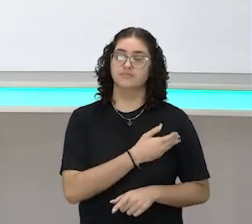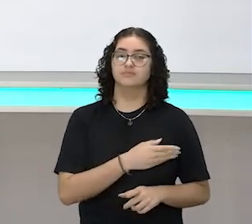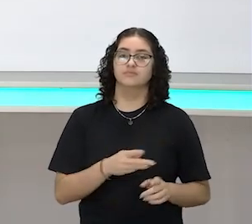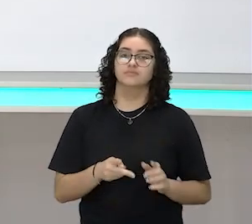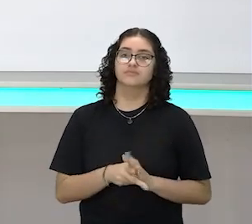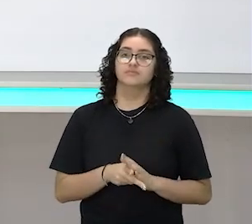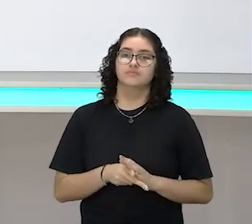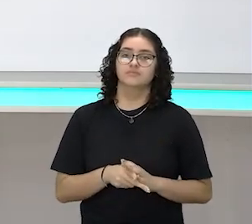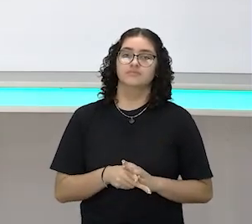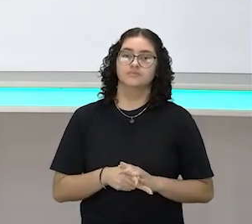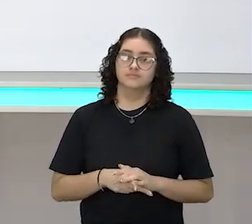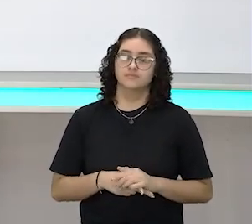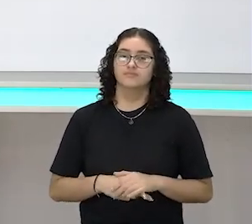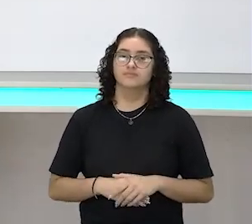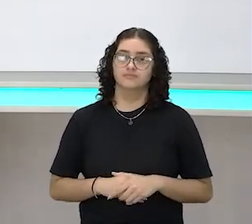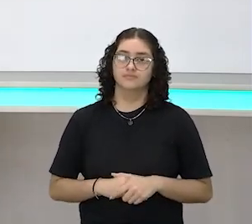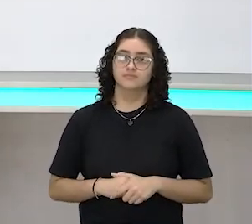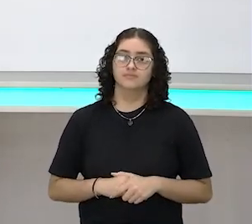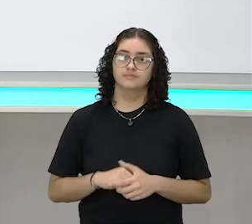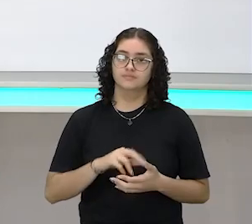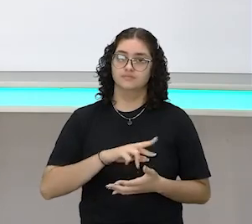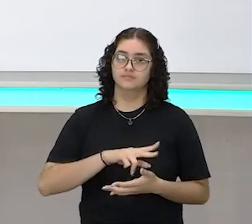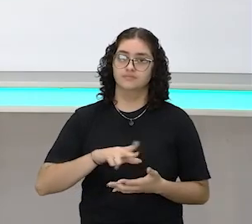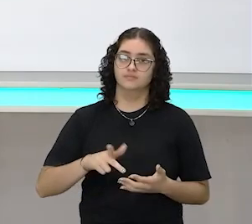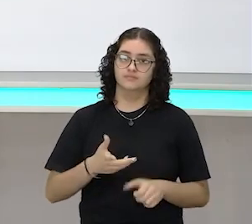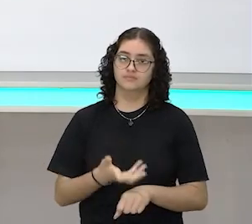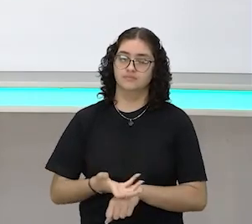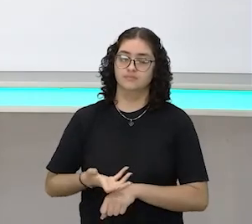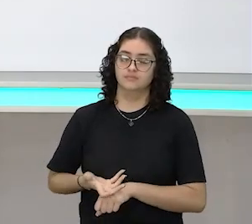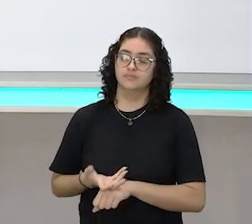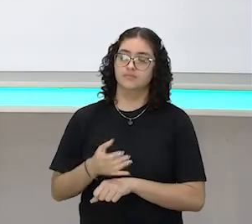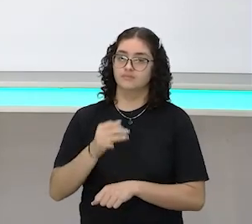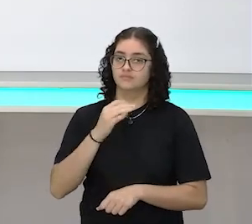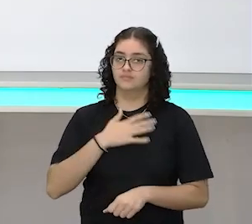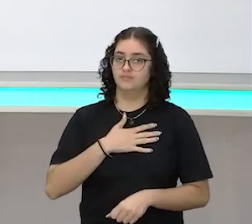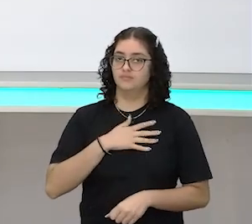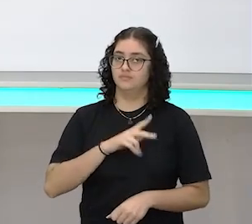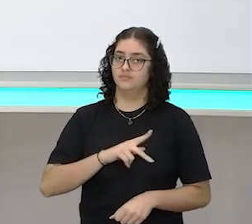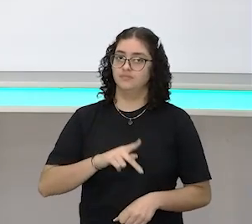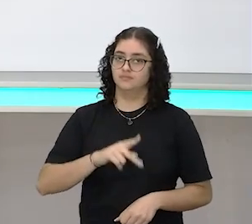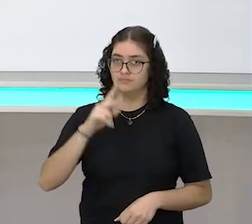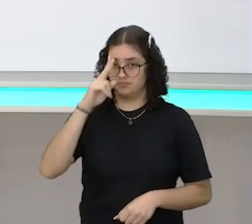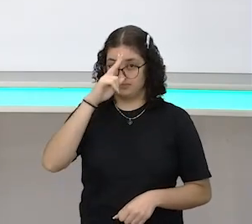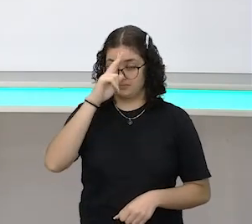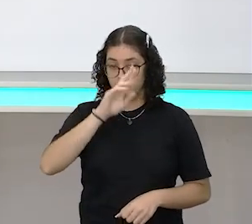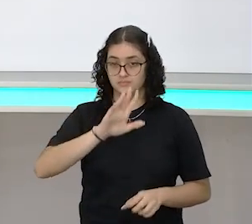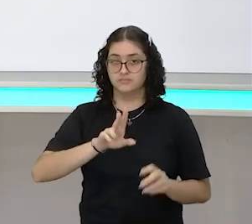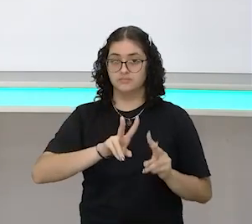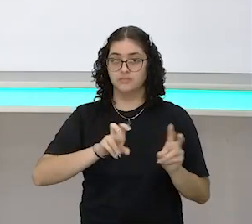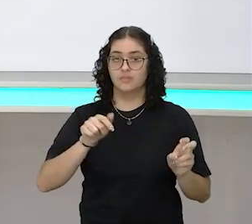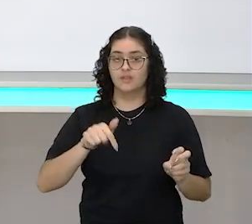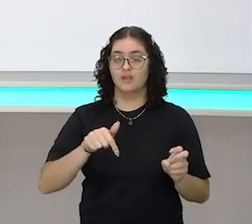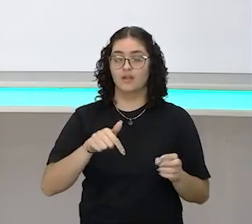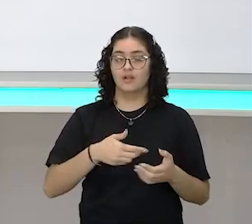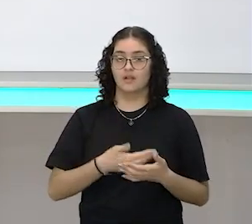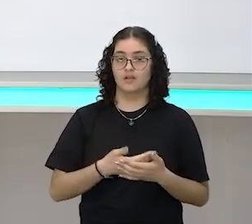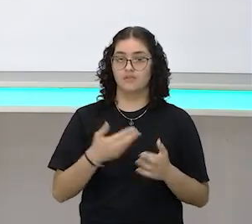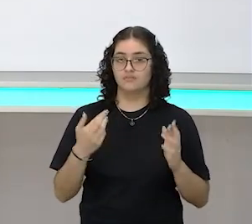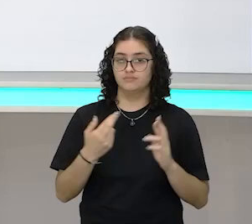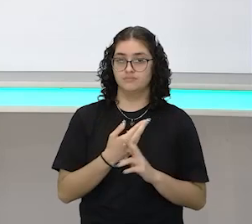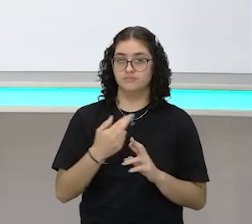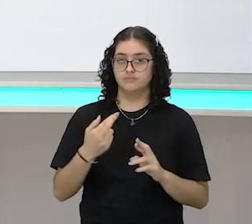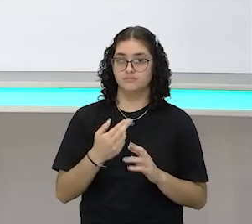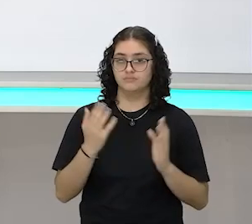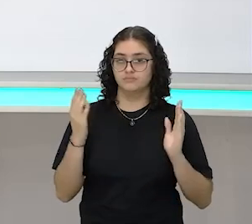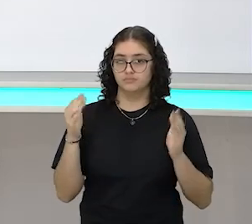da interdisciplinaridade, né? Eu, por exemplo, sou um professor de história, mas os assuntos relacionados a essa aula têm muito mais